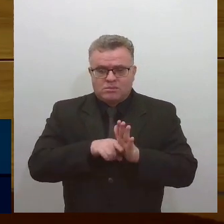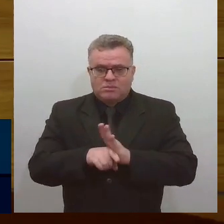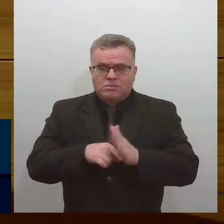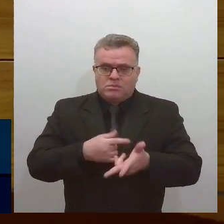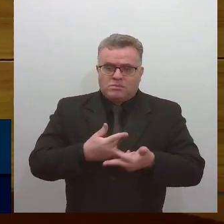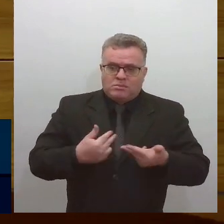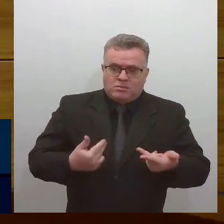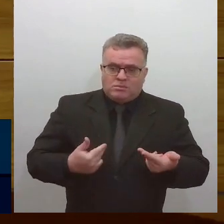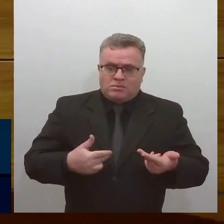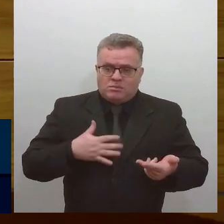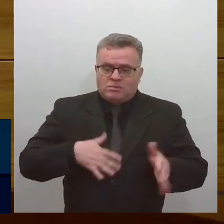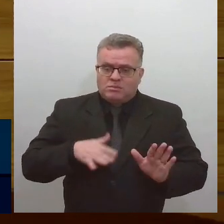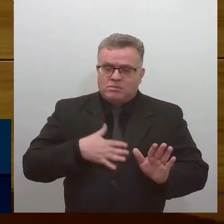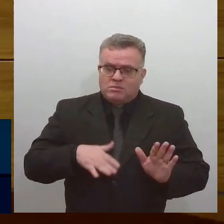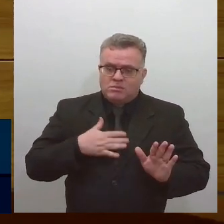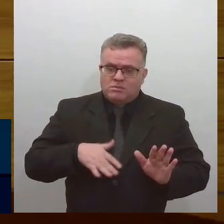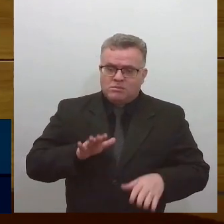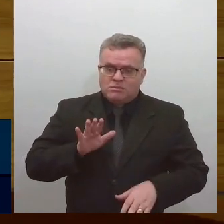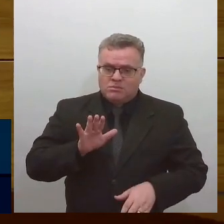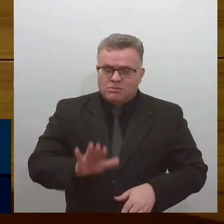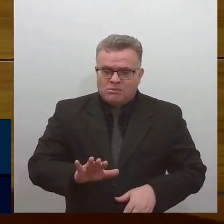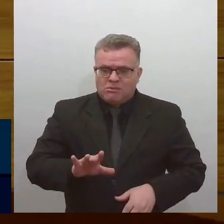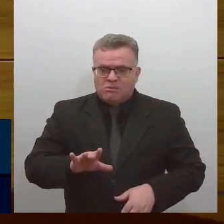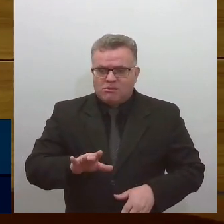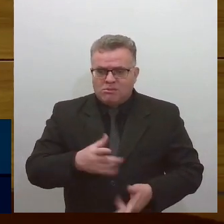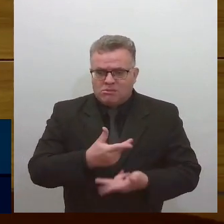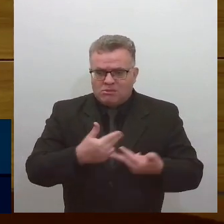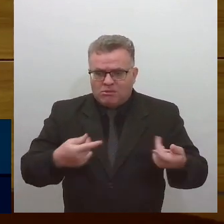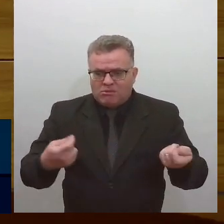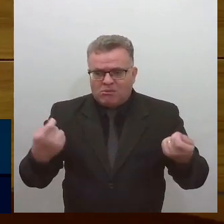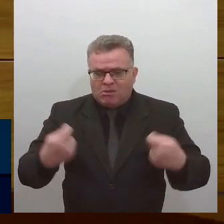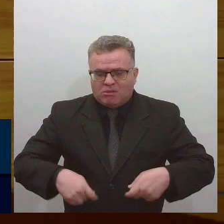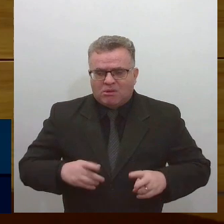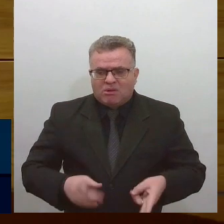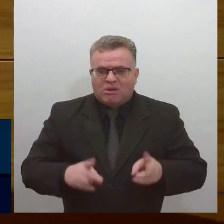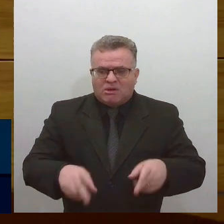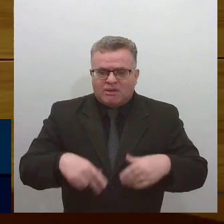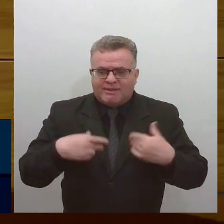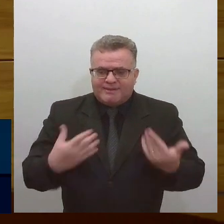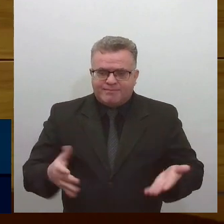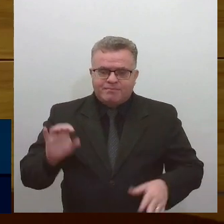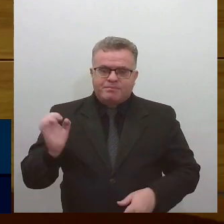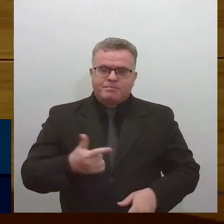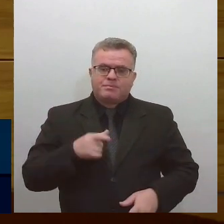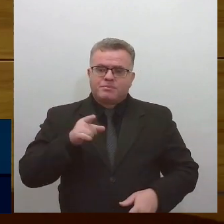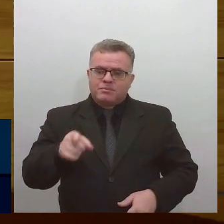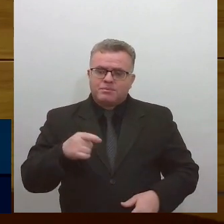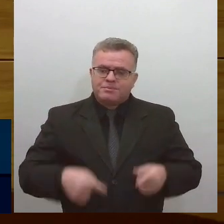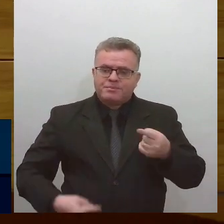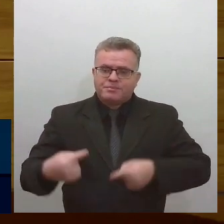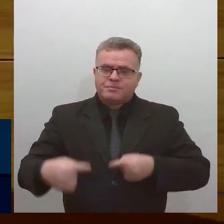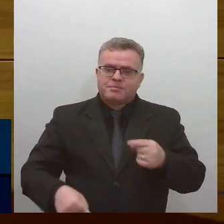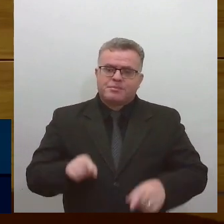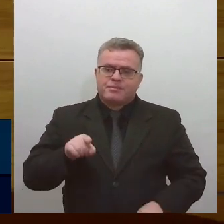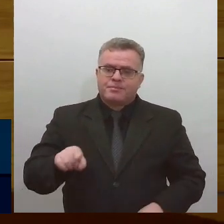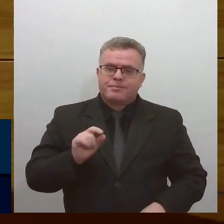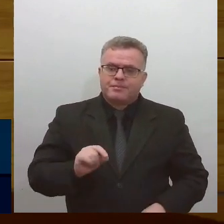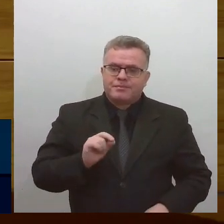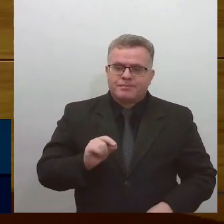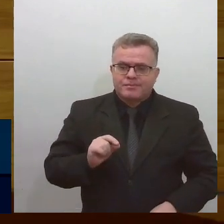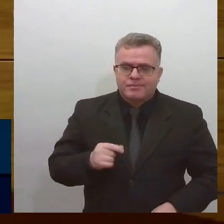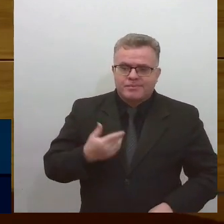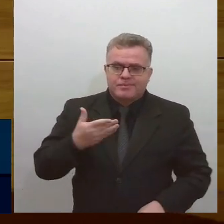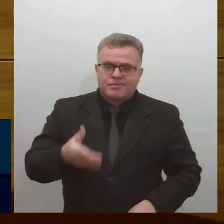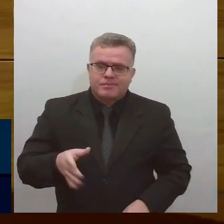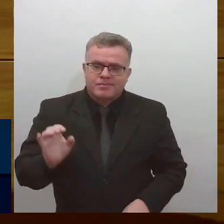uma questão que a gente precisa dialogar com com instância porque todas as vezes que eu vou à Instância todas as